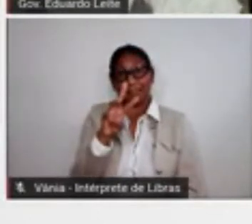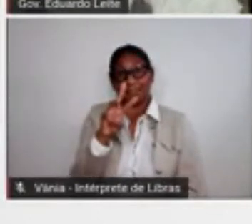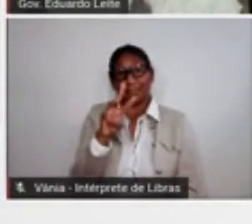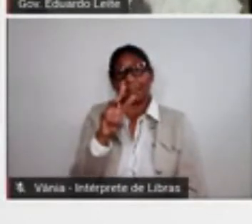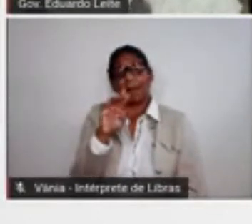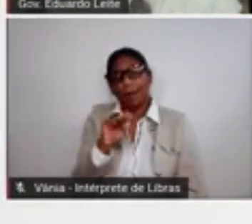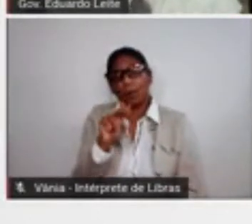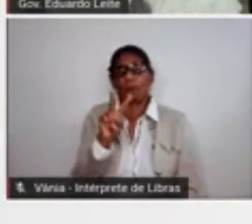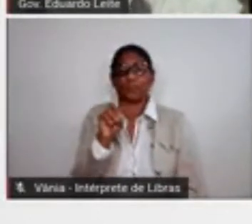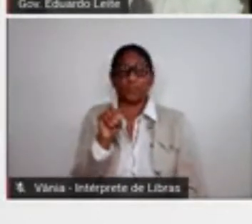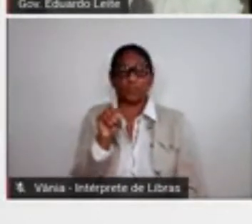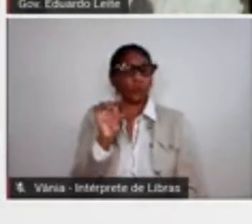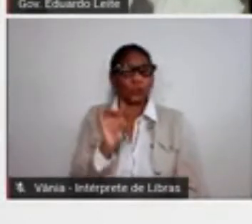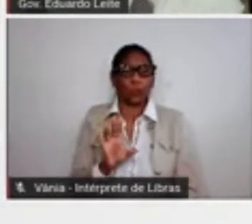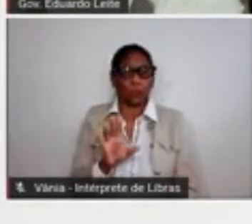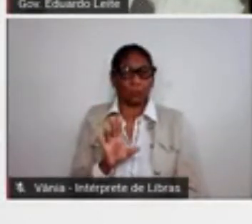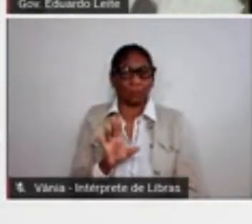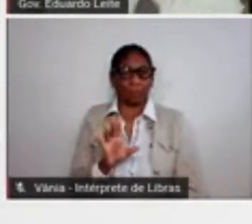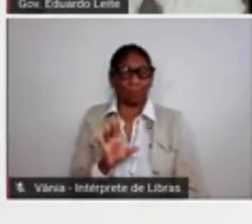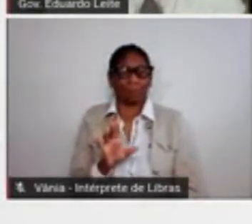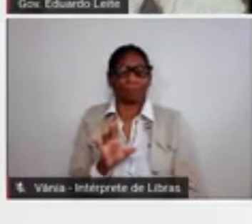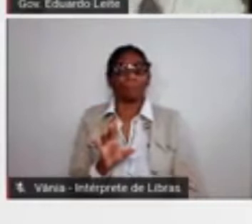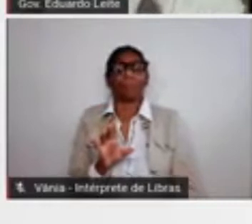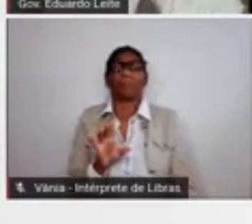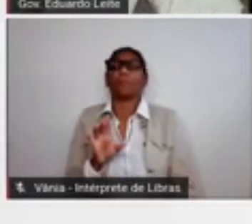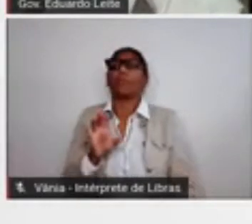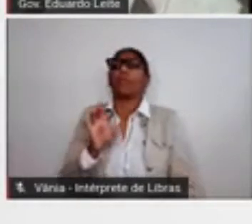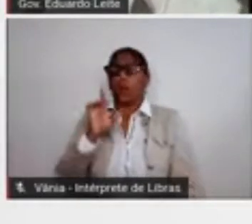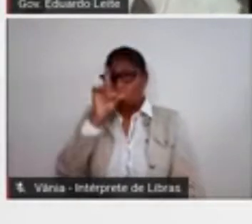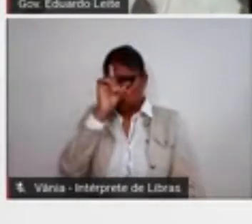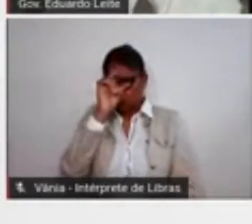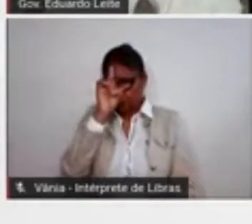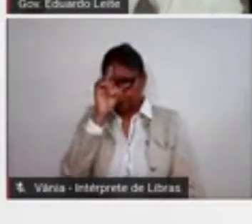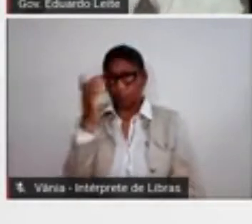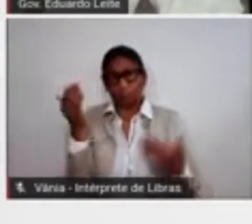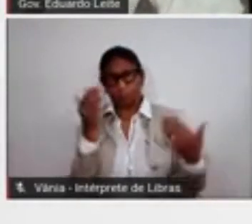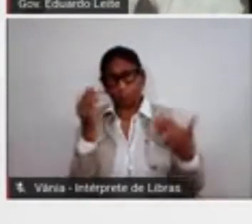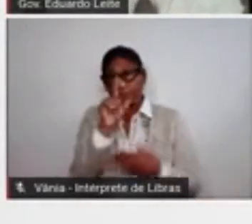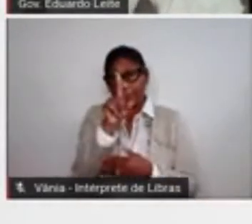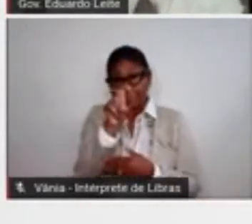20 óbitos na região. E quando a gente observa hospitalizações proporcionalmente à população, eram